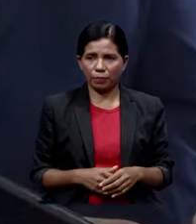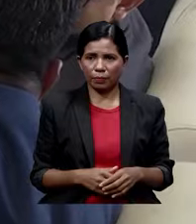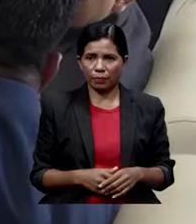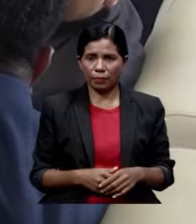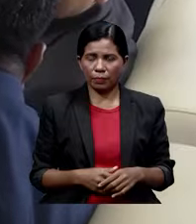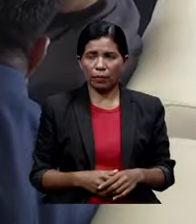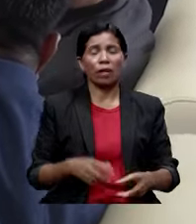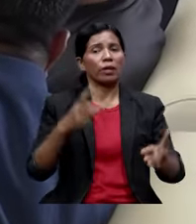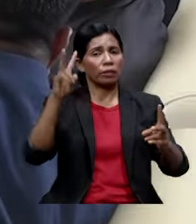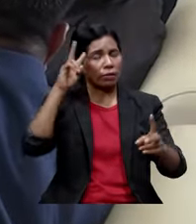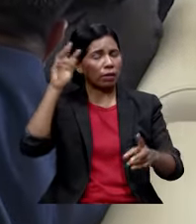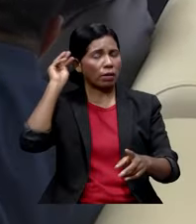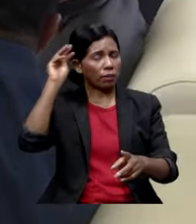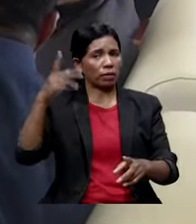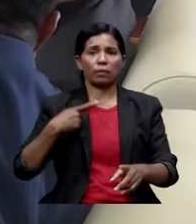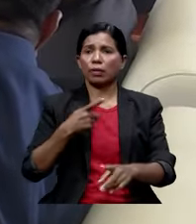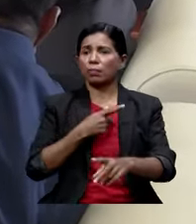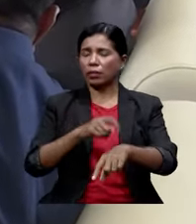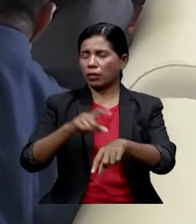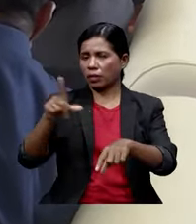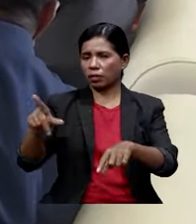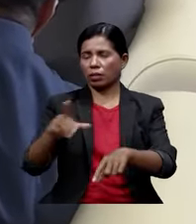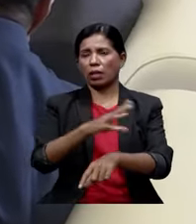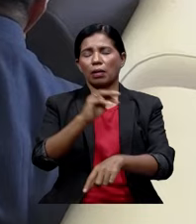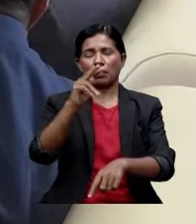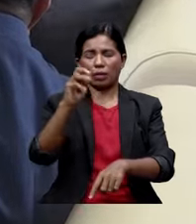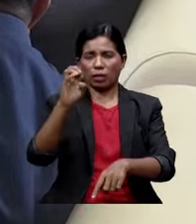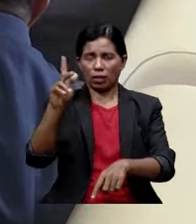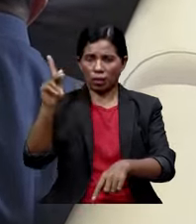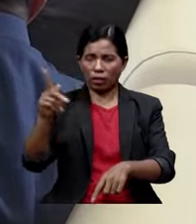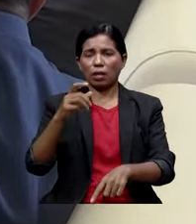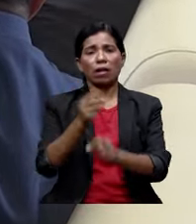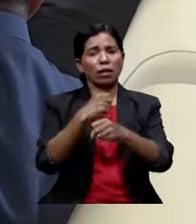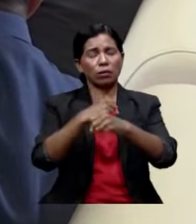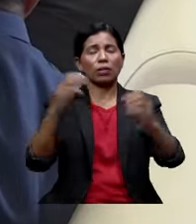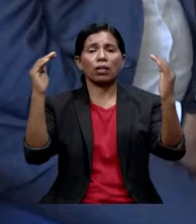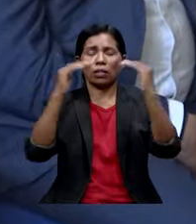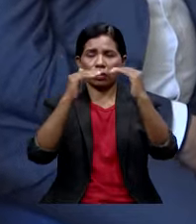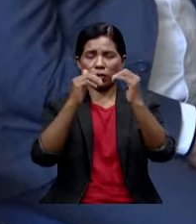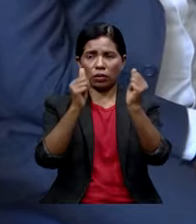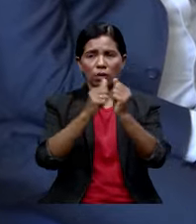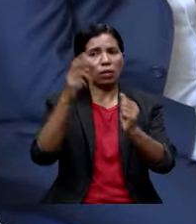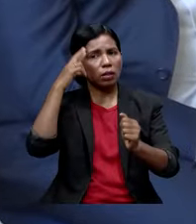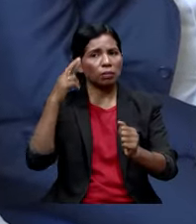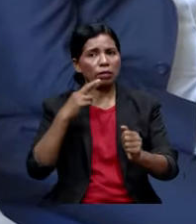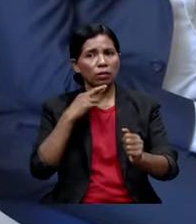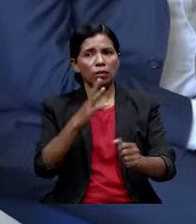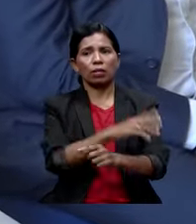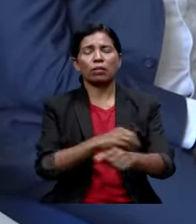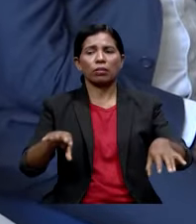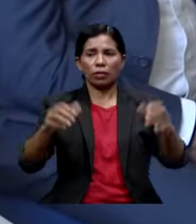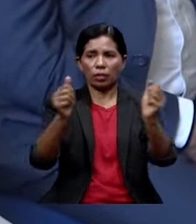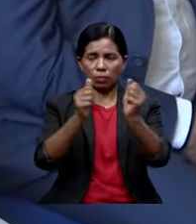Antes, né, vice-ministro parlamentar para assunto negócio estrangeiro do Japão, Nemos, ao encontro com Ramos Horta, onde a meta em